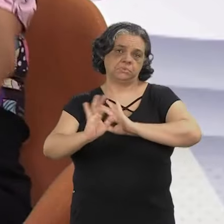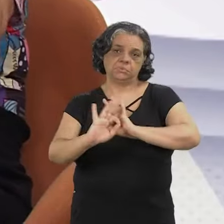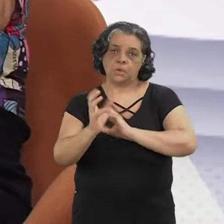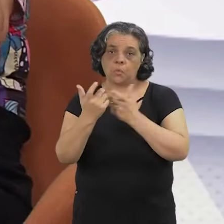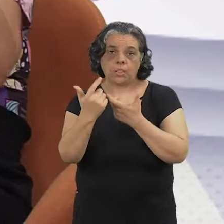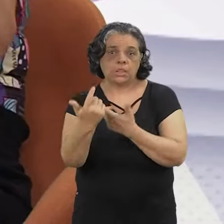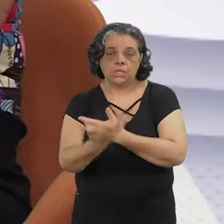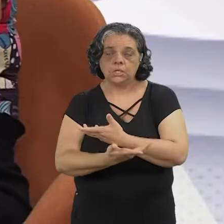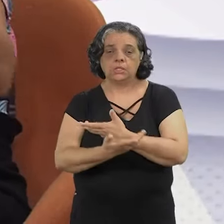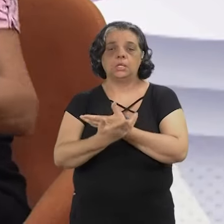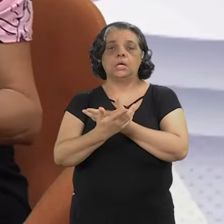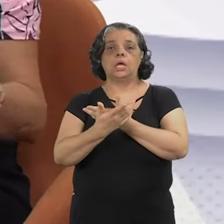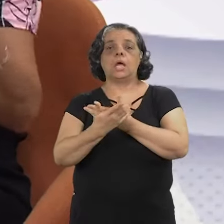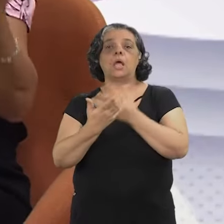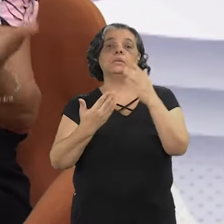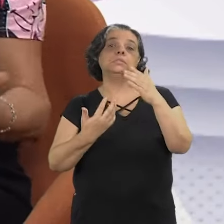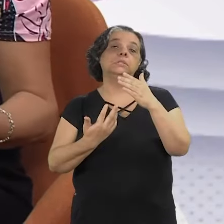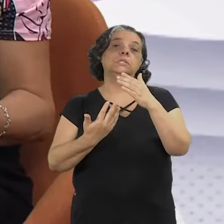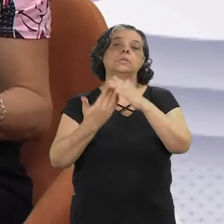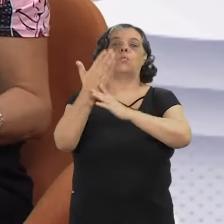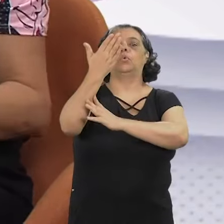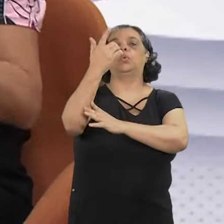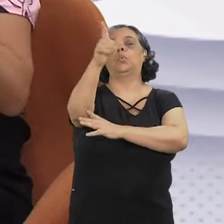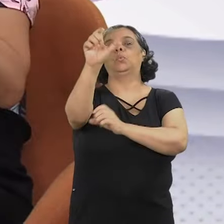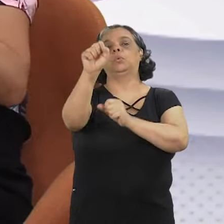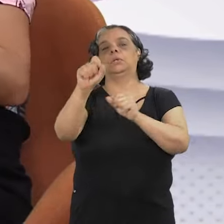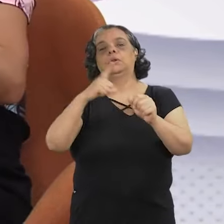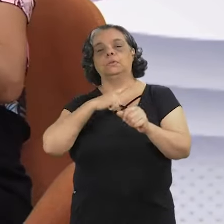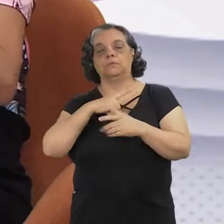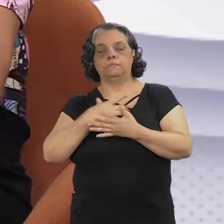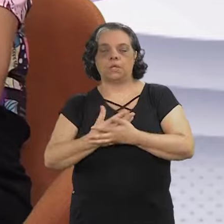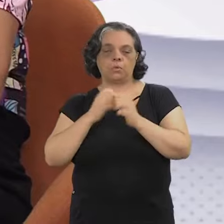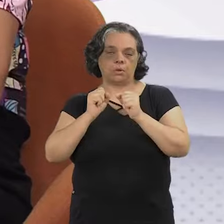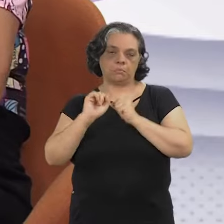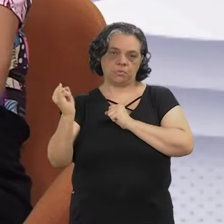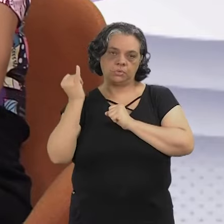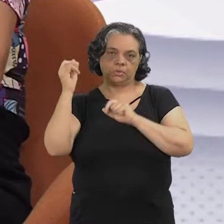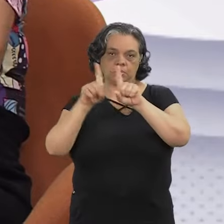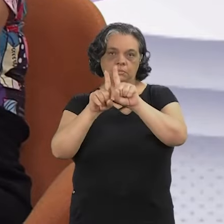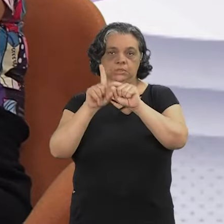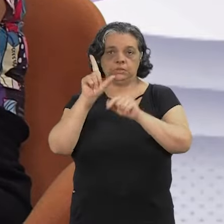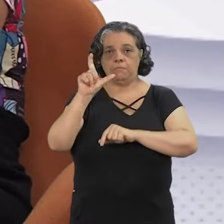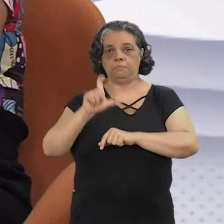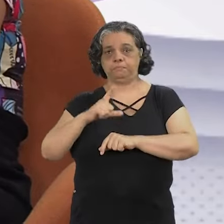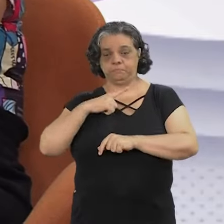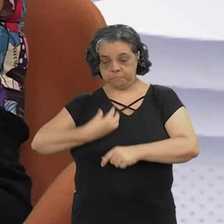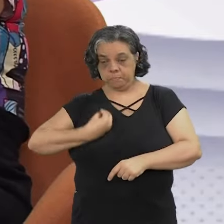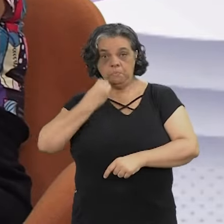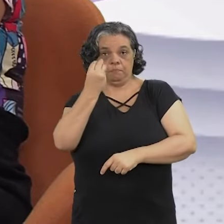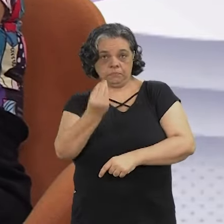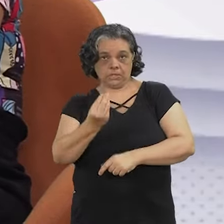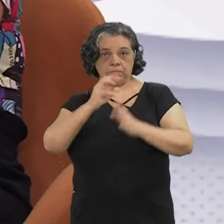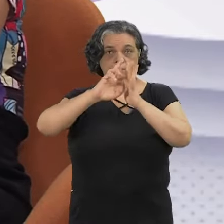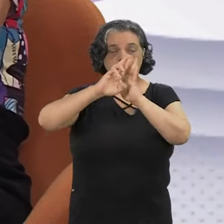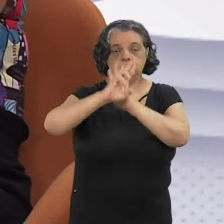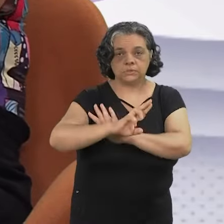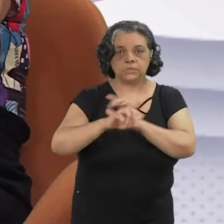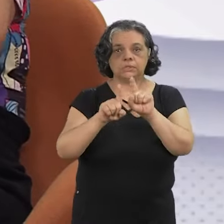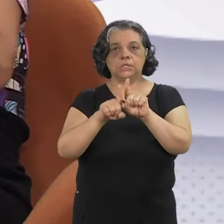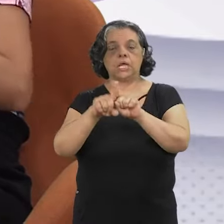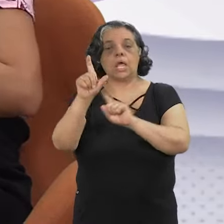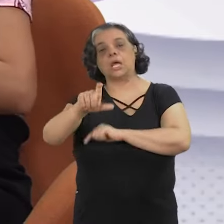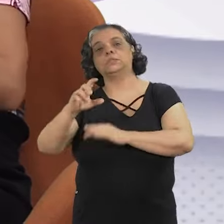tem essa ascensão que outros poderiam ter então é importante também a gente ver se essa presença se essa diversidade